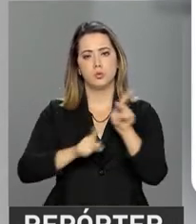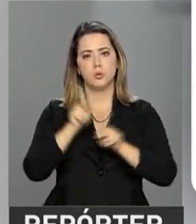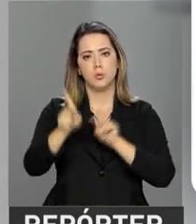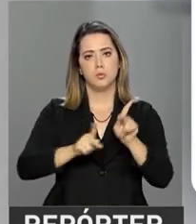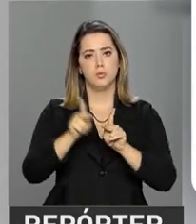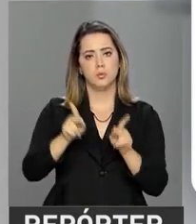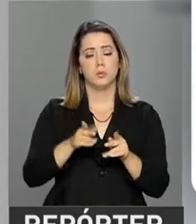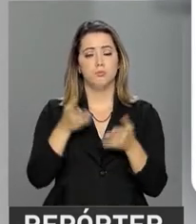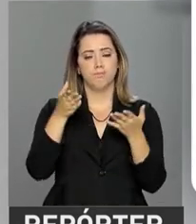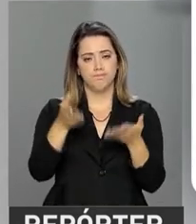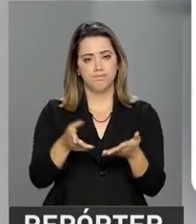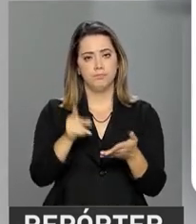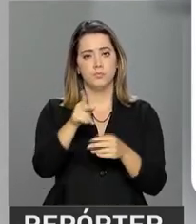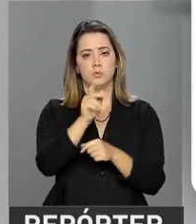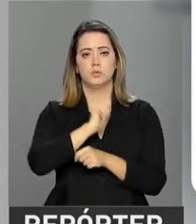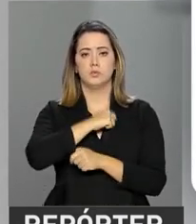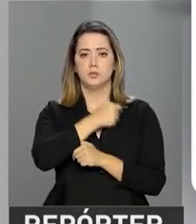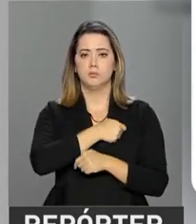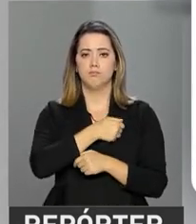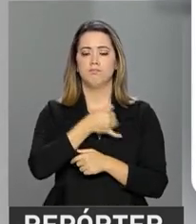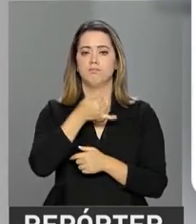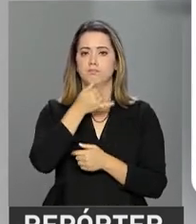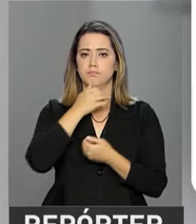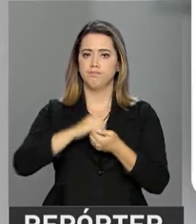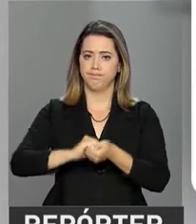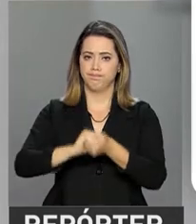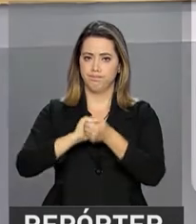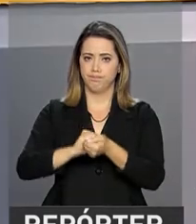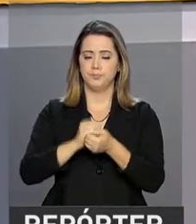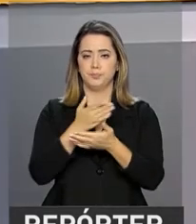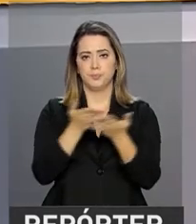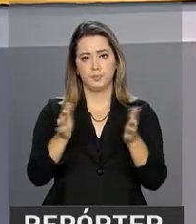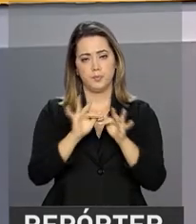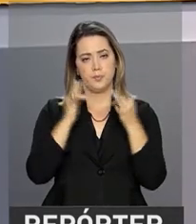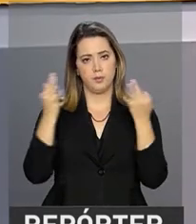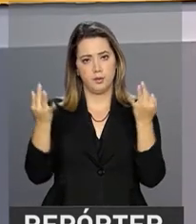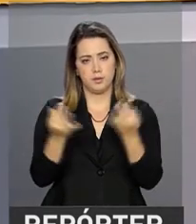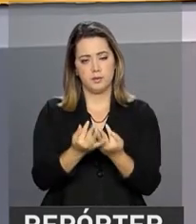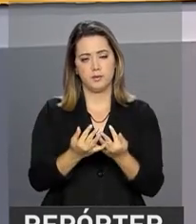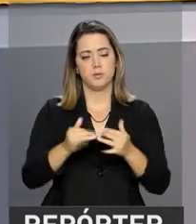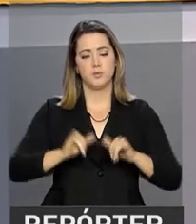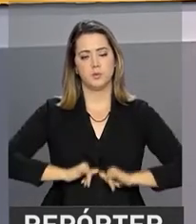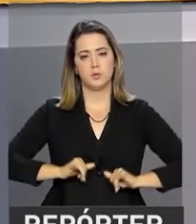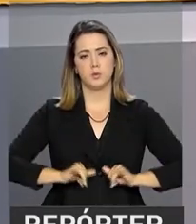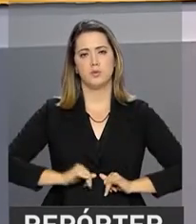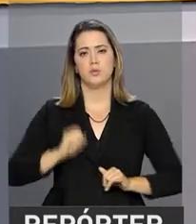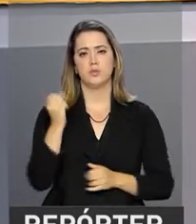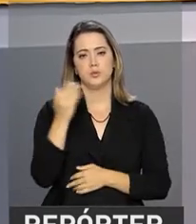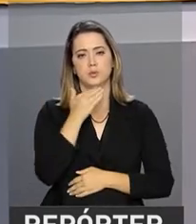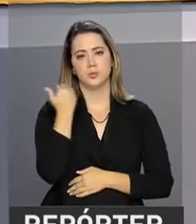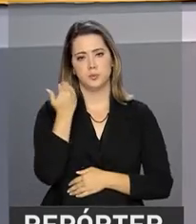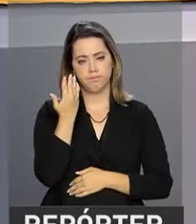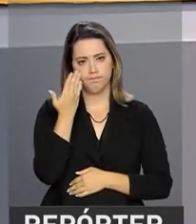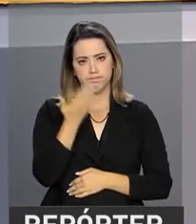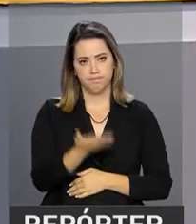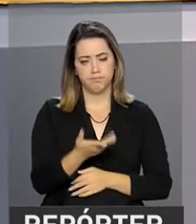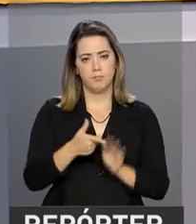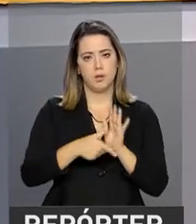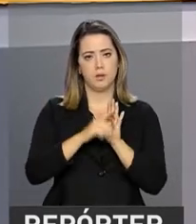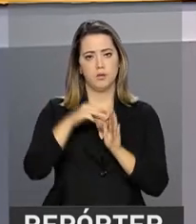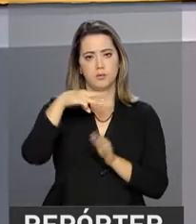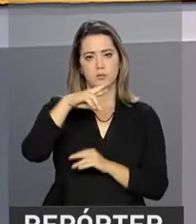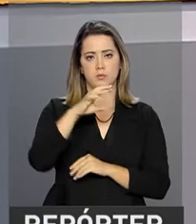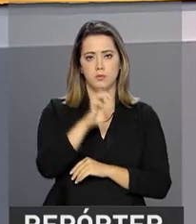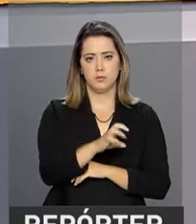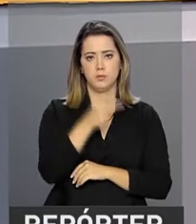povo espanhol e mandou condolências às famílias das vítimas. Mais cedo, o Itamaraty divulgou nota sobre o ataque. No texto,